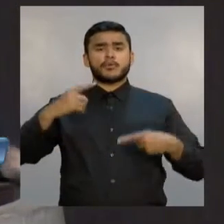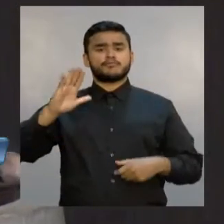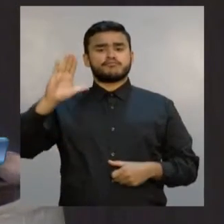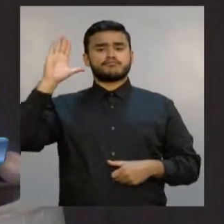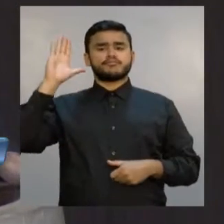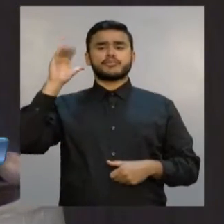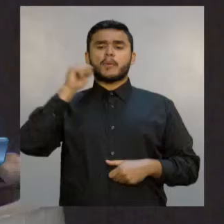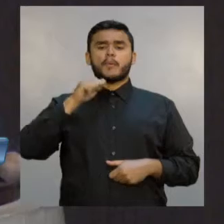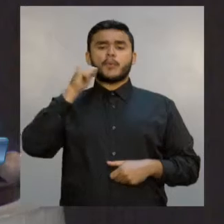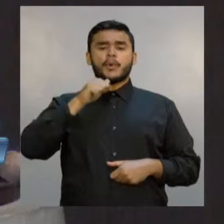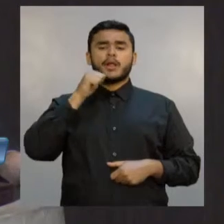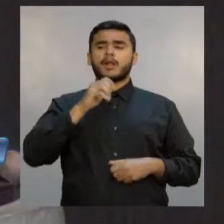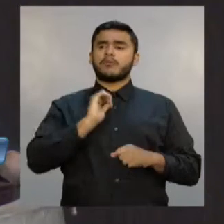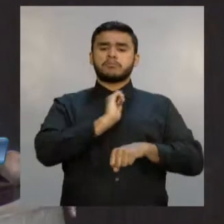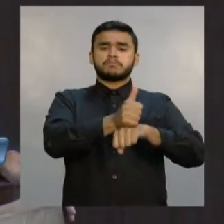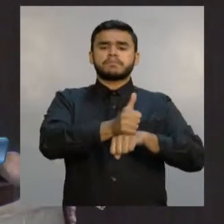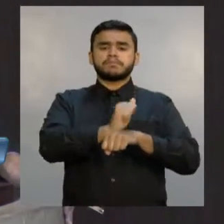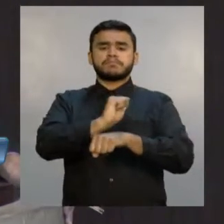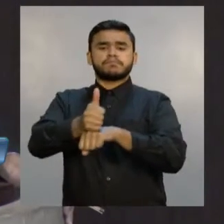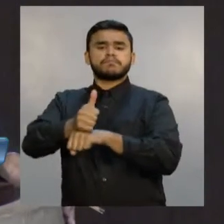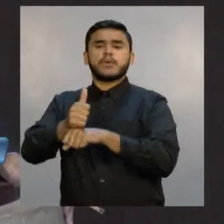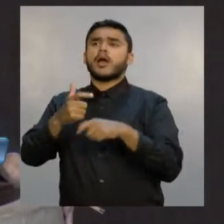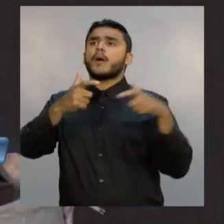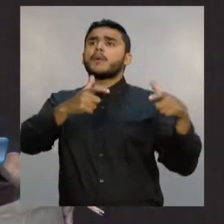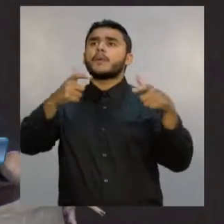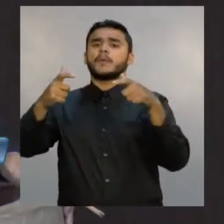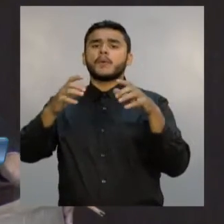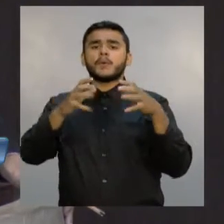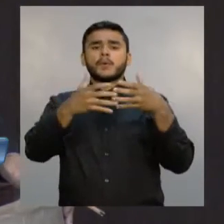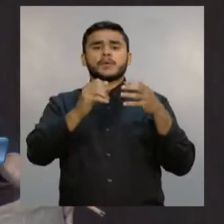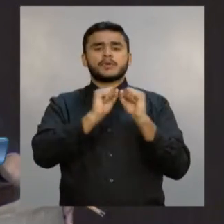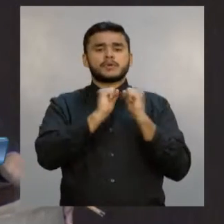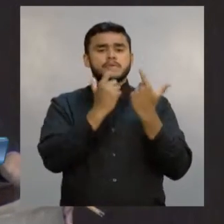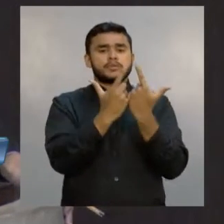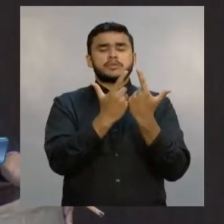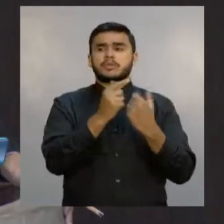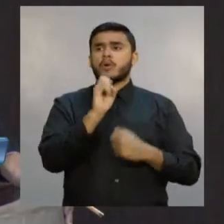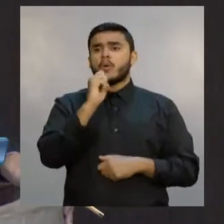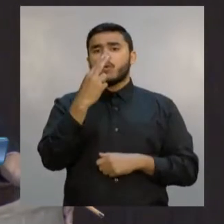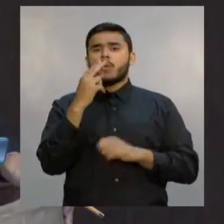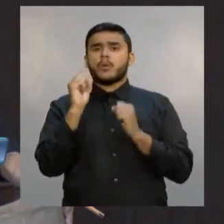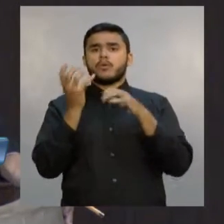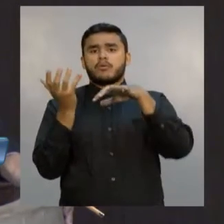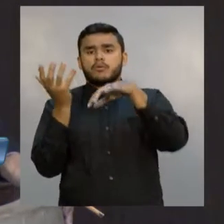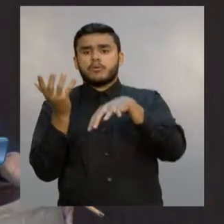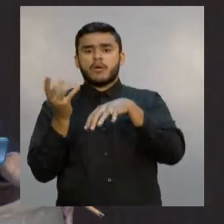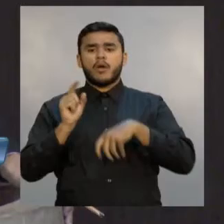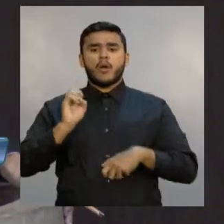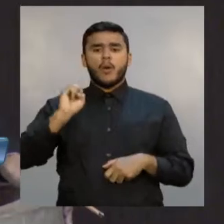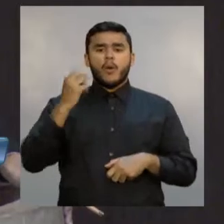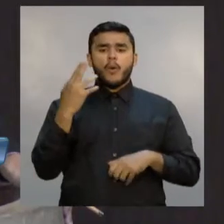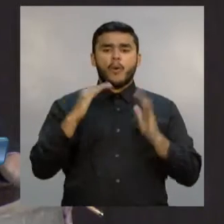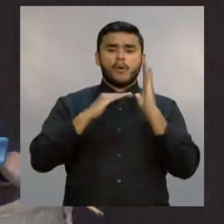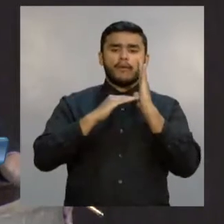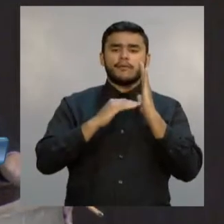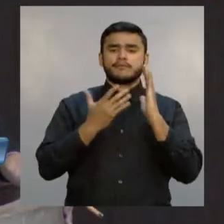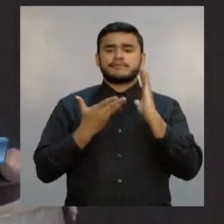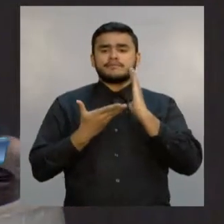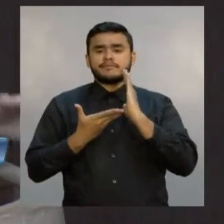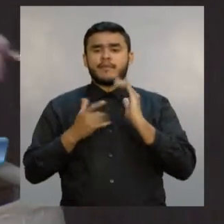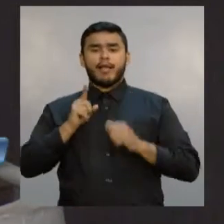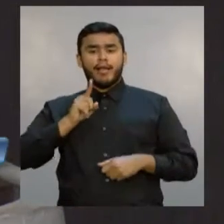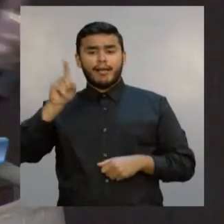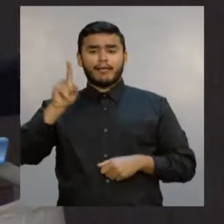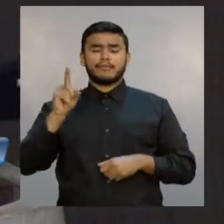eu lembrava a deputada e eu dizia, uma casa de 46 cadeiras que hoje, deputada,